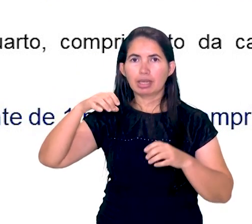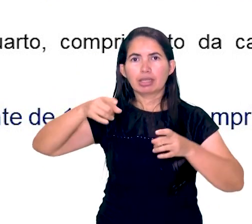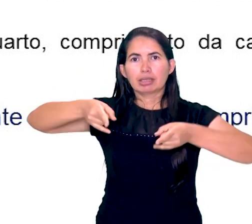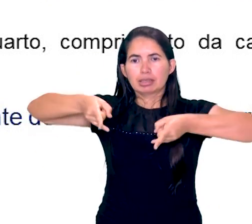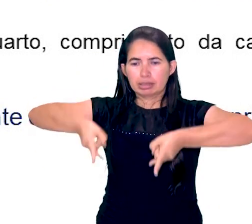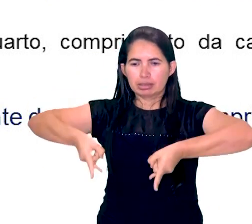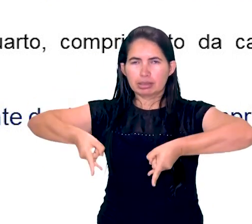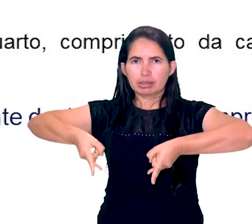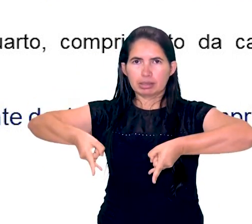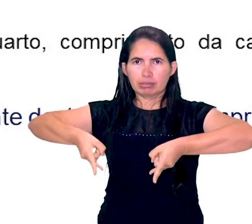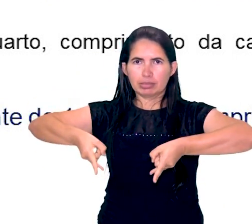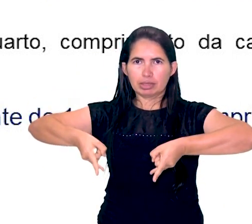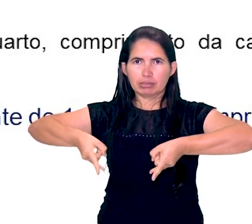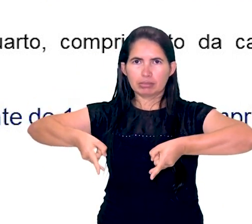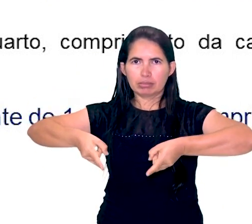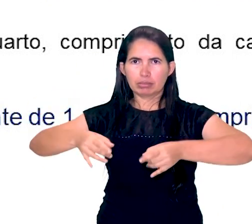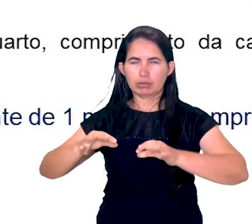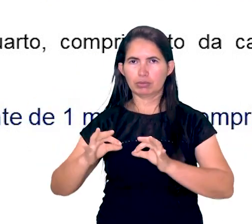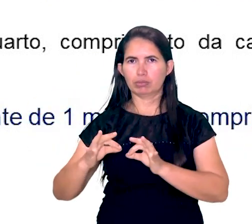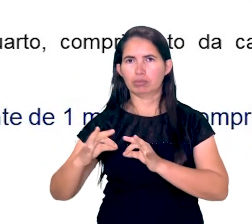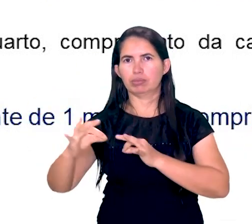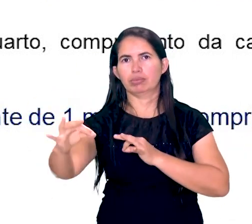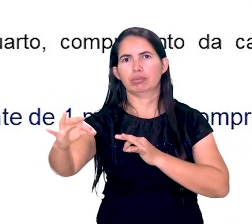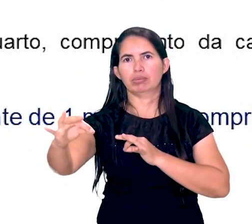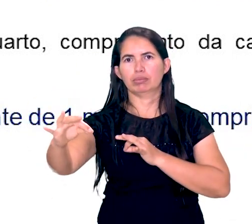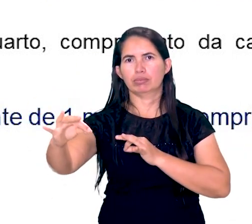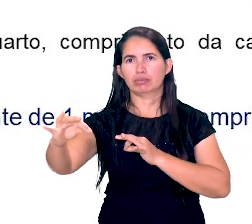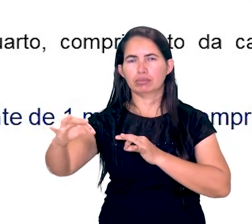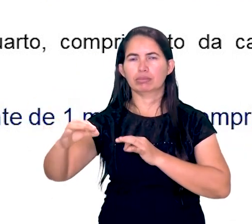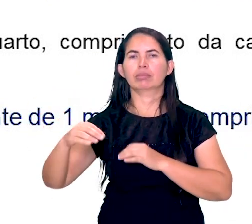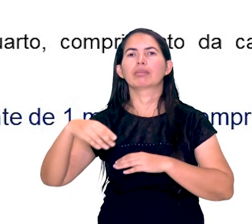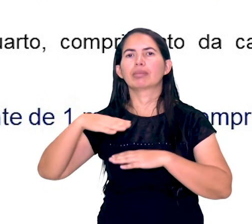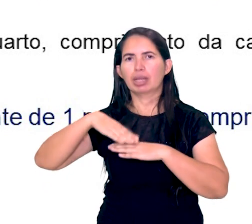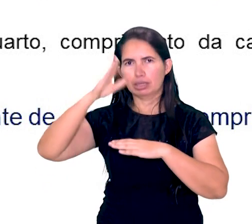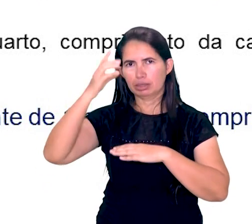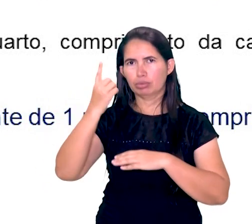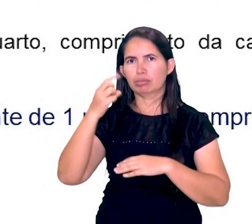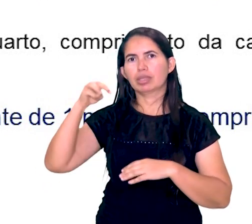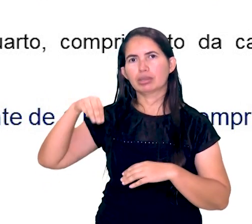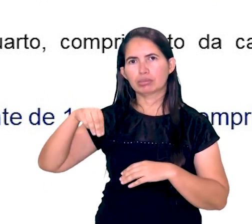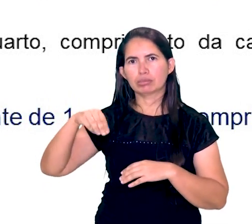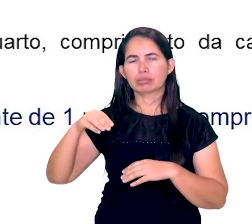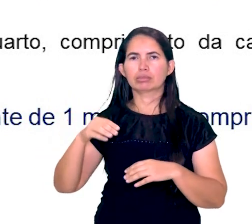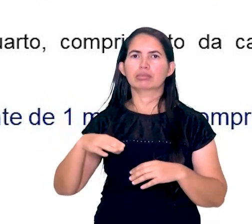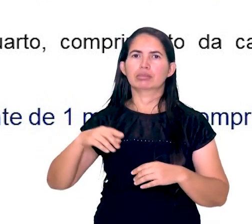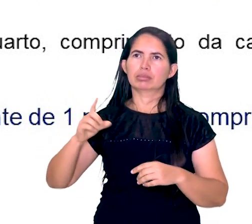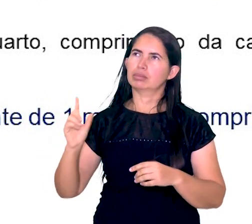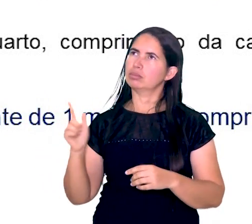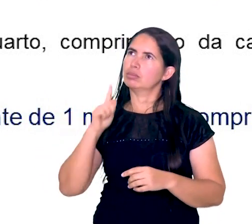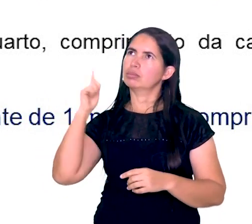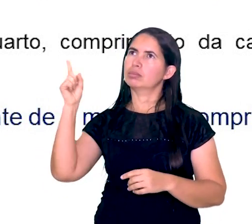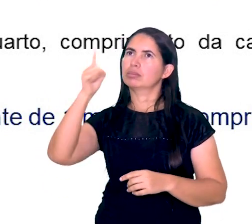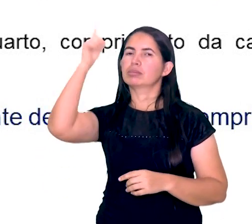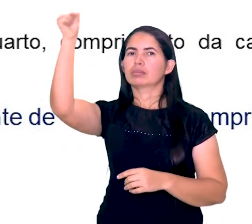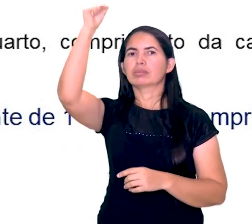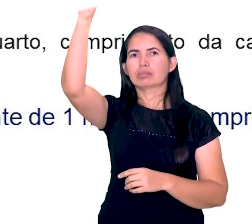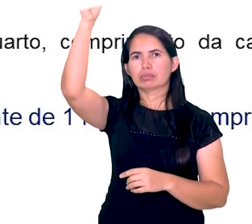cama, sim também. A altura da geladeira, provavelmente. Então, alguns